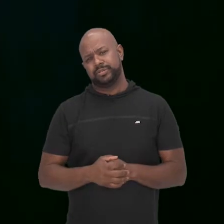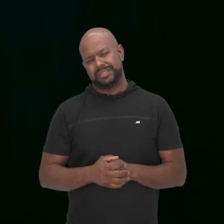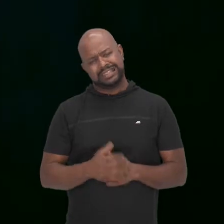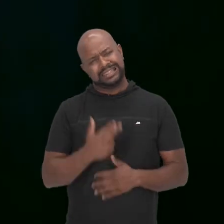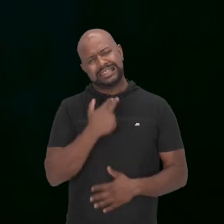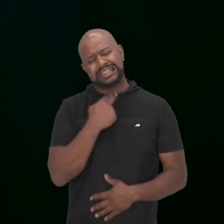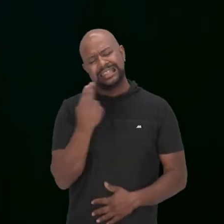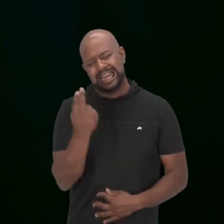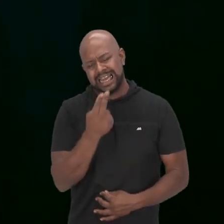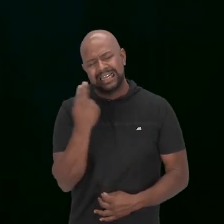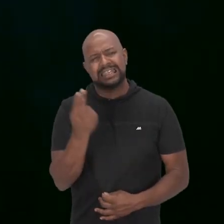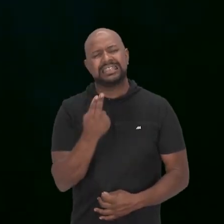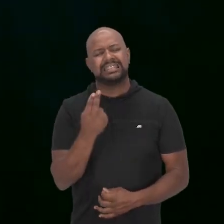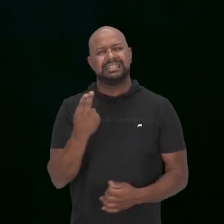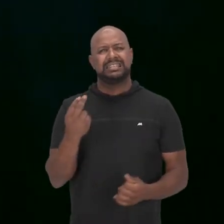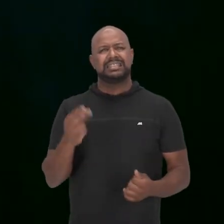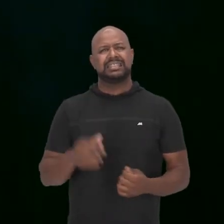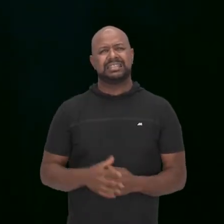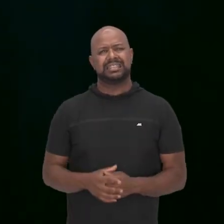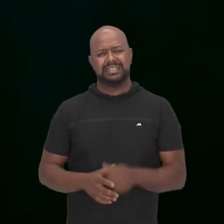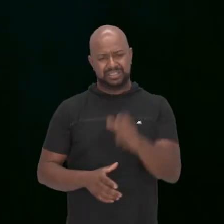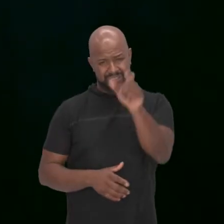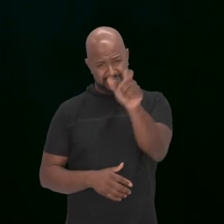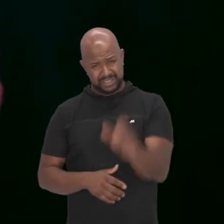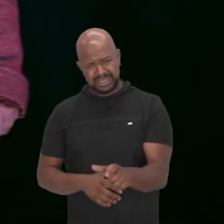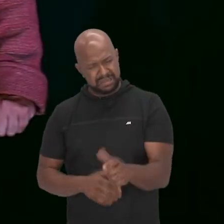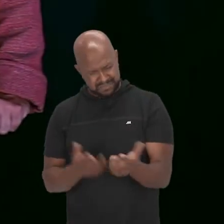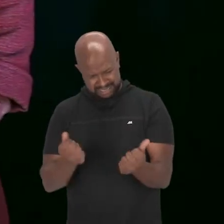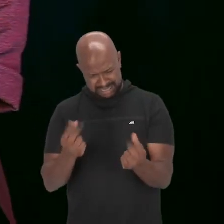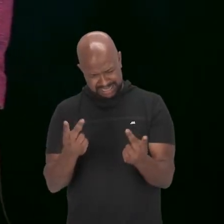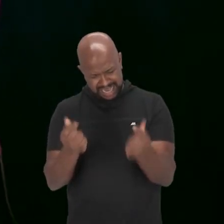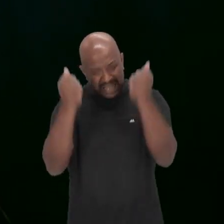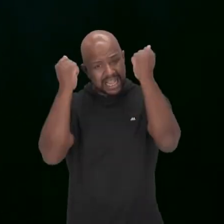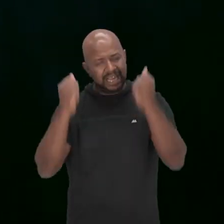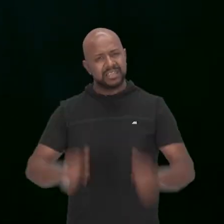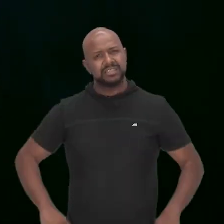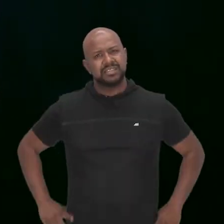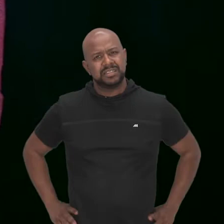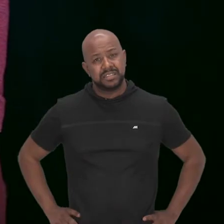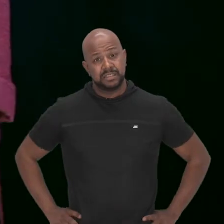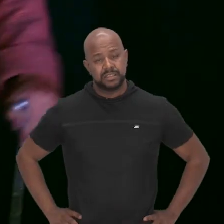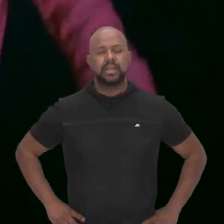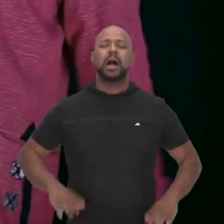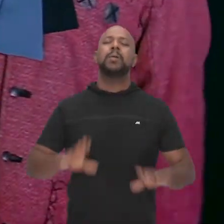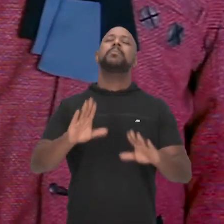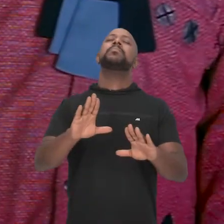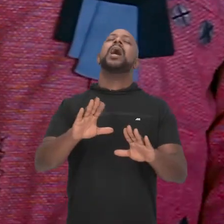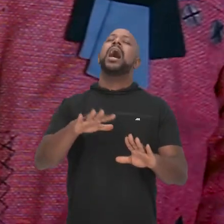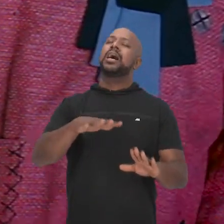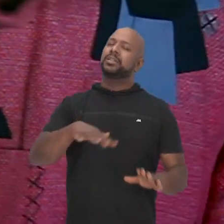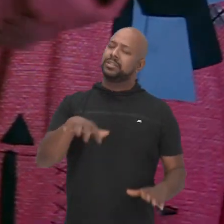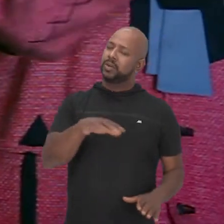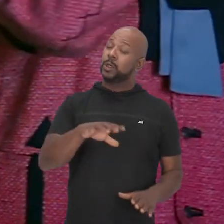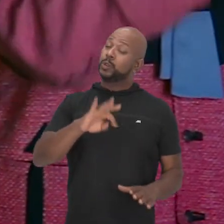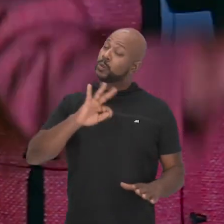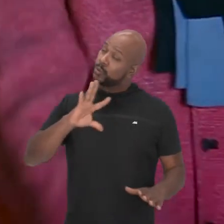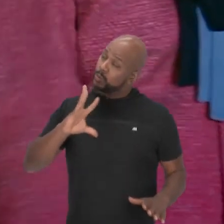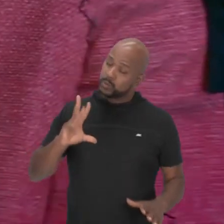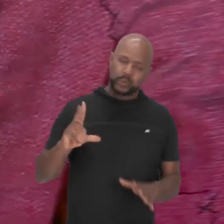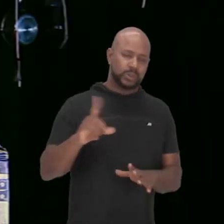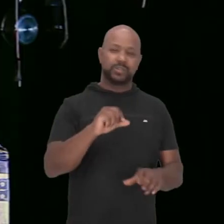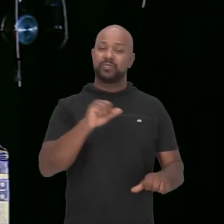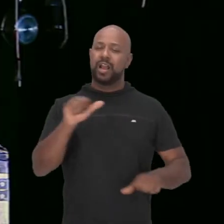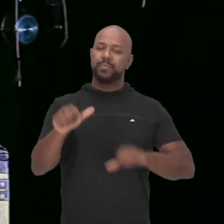um imprestável, um sujeito que não serve para nada! Mas, senhoras e senhores, tudo